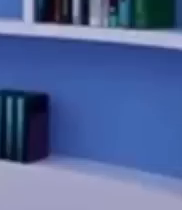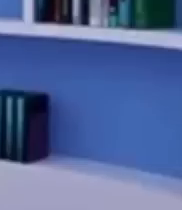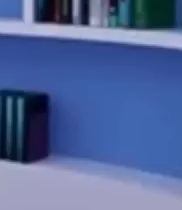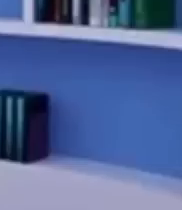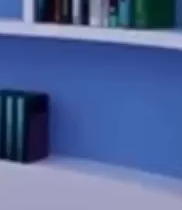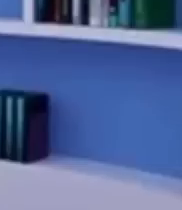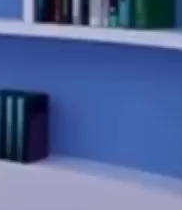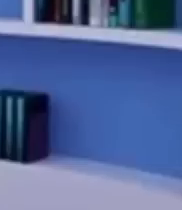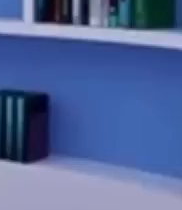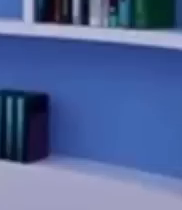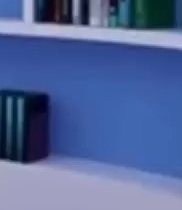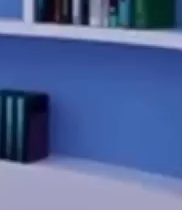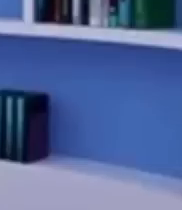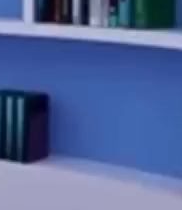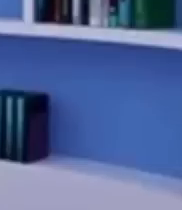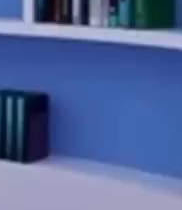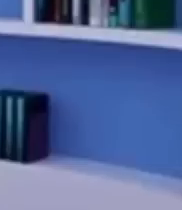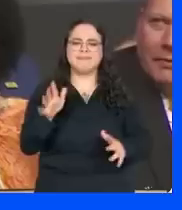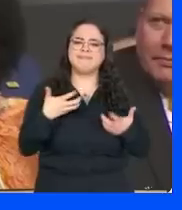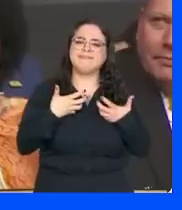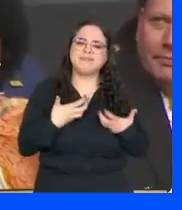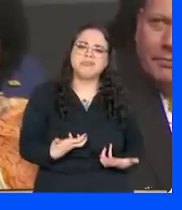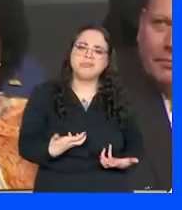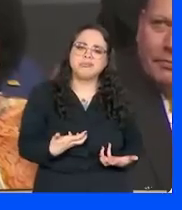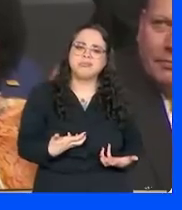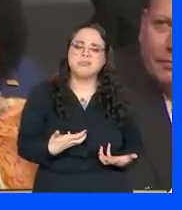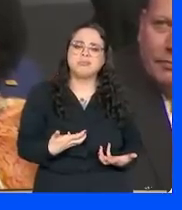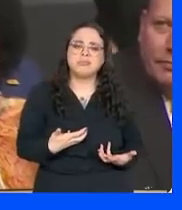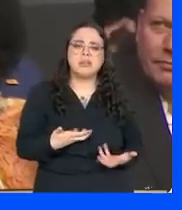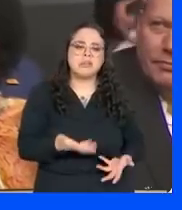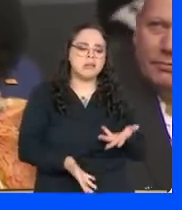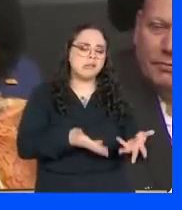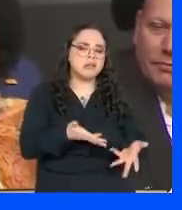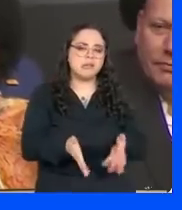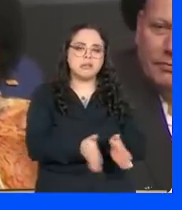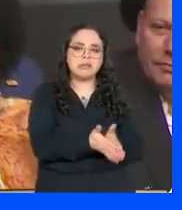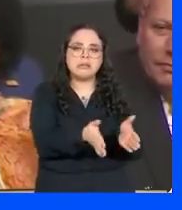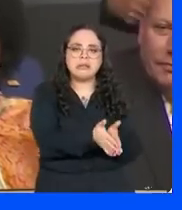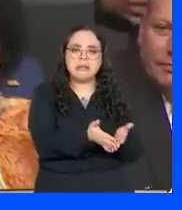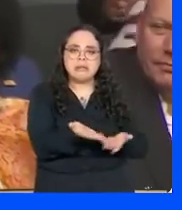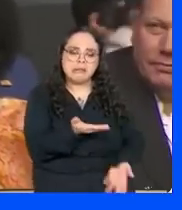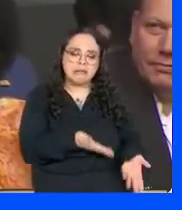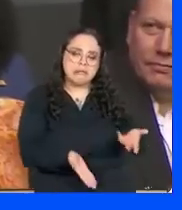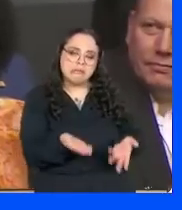Silva tem para dizer. Tratado como país pobre